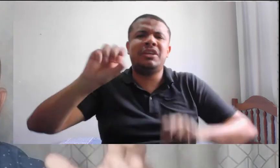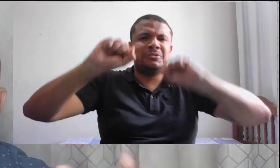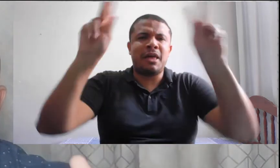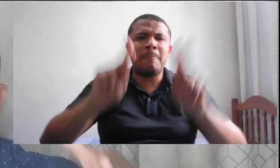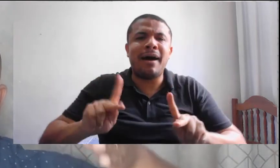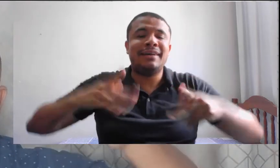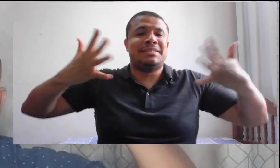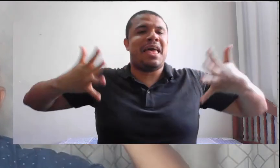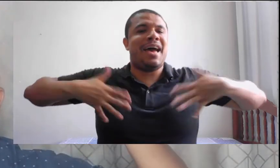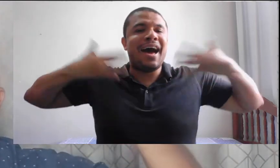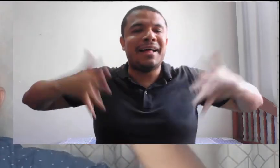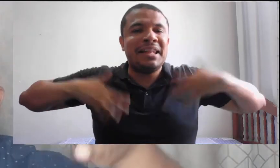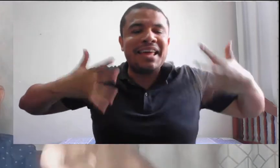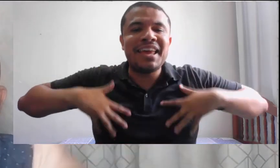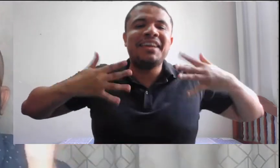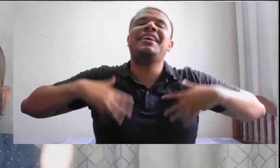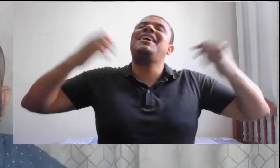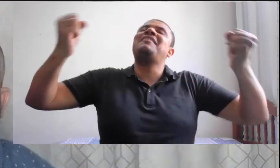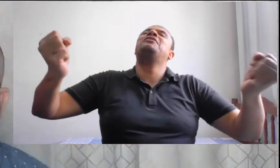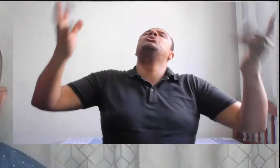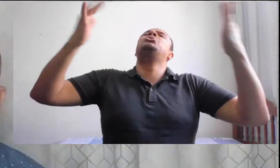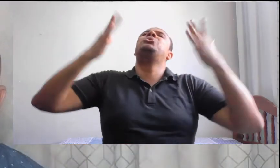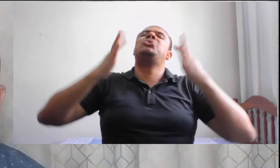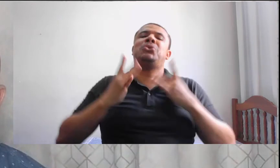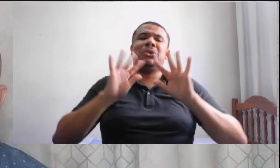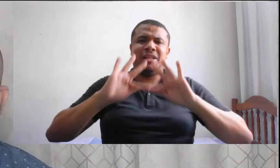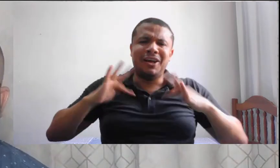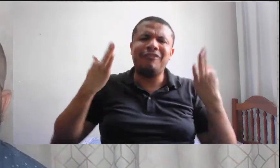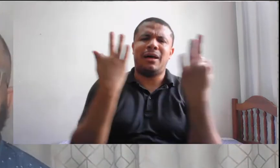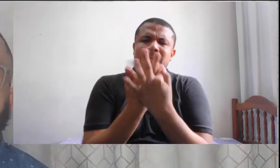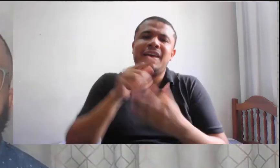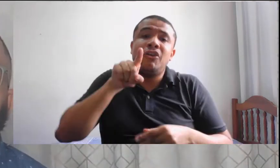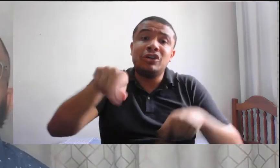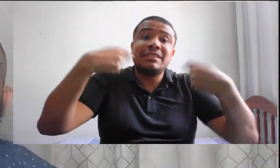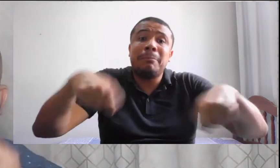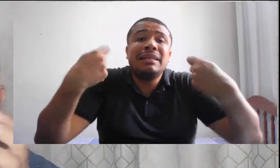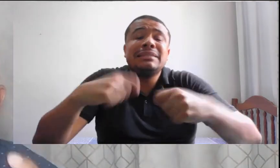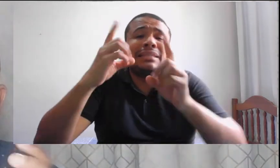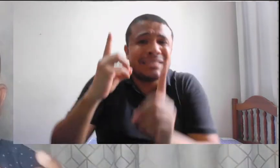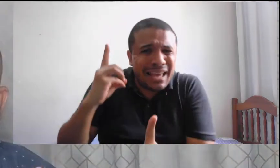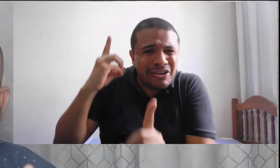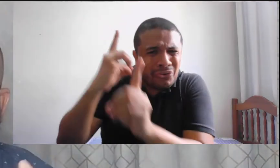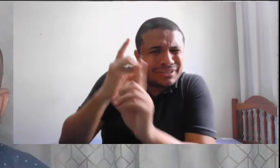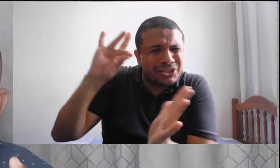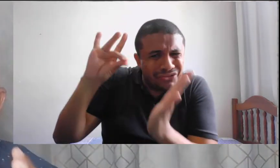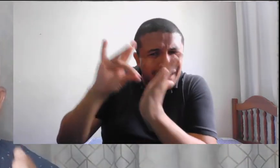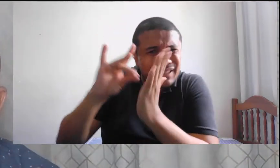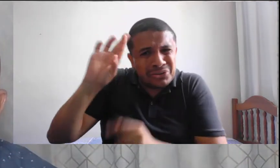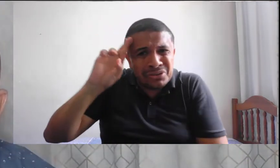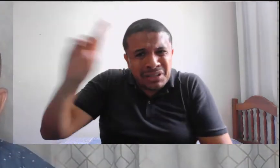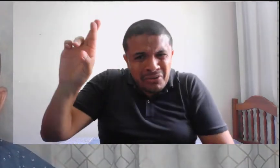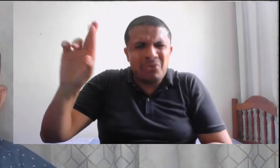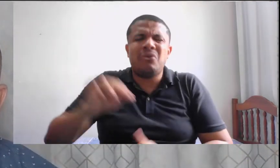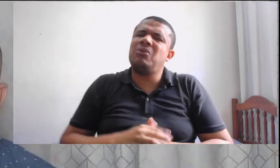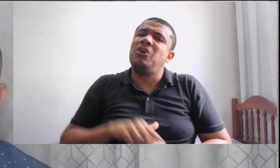a alegria certamente reinarão sobre a sua casa. Você precisa ter um encontro real, transformador com o